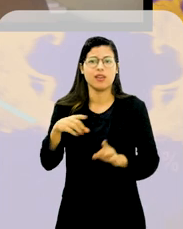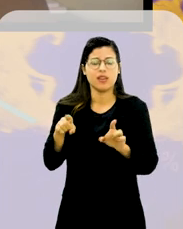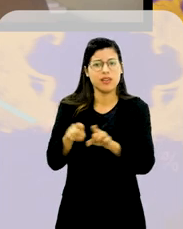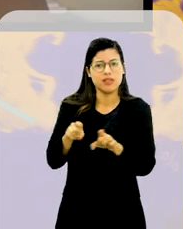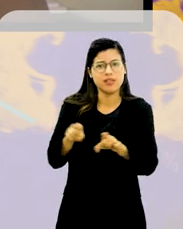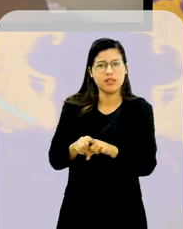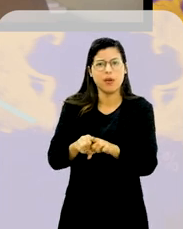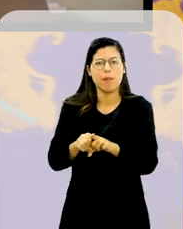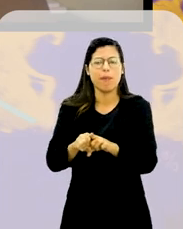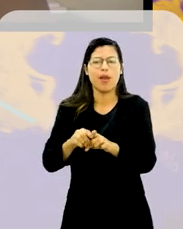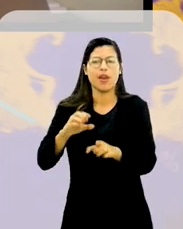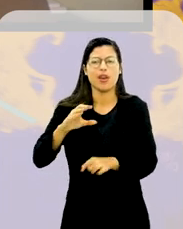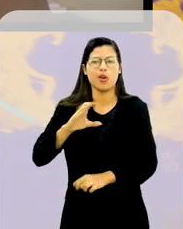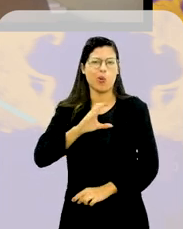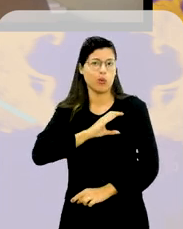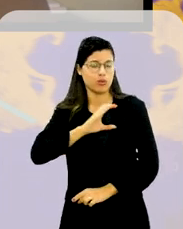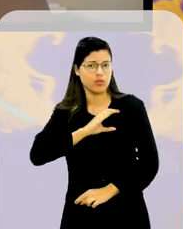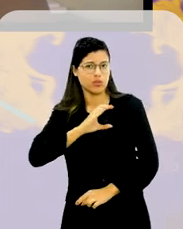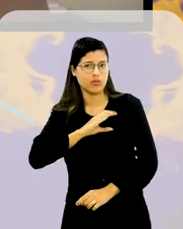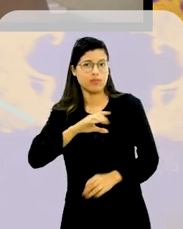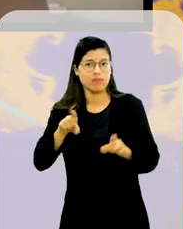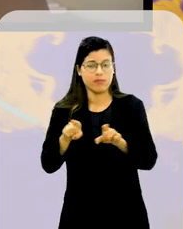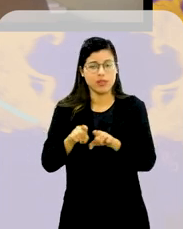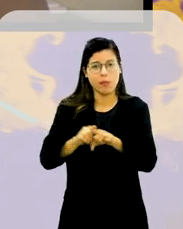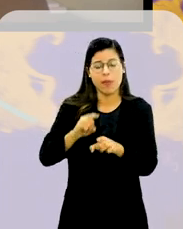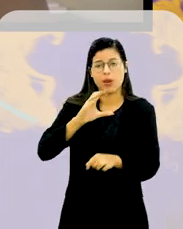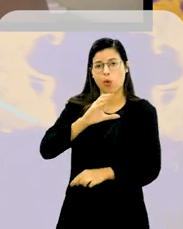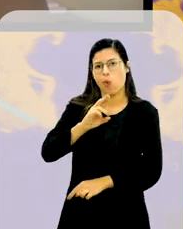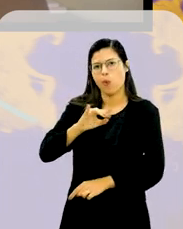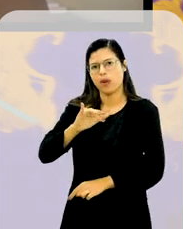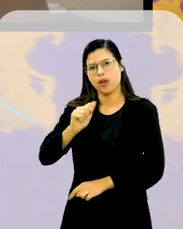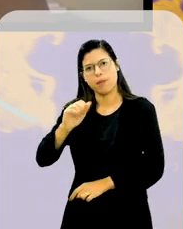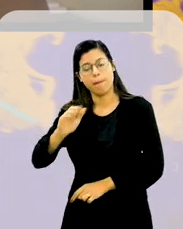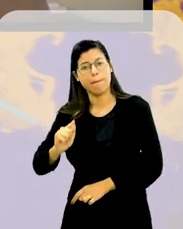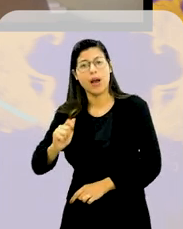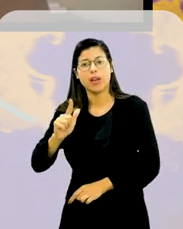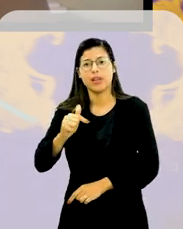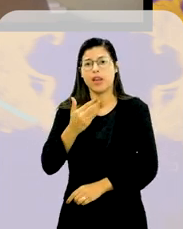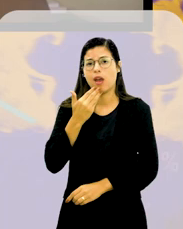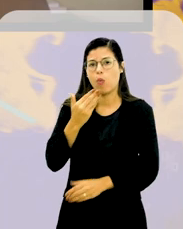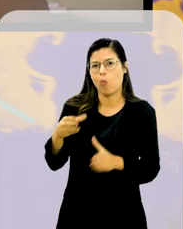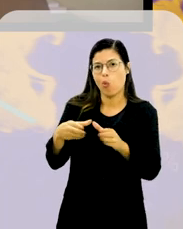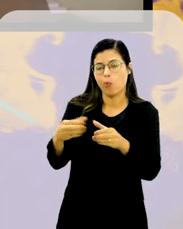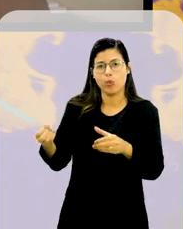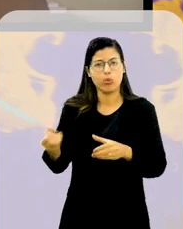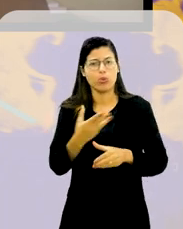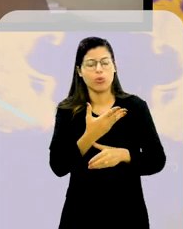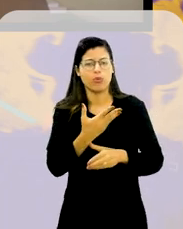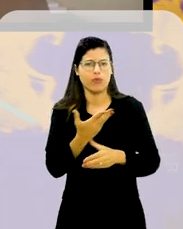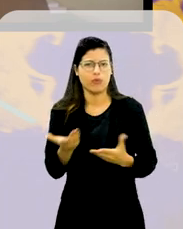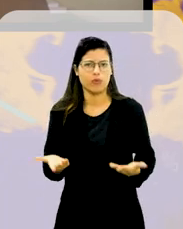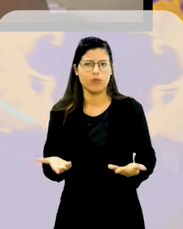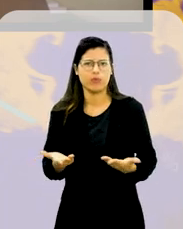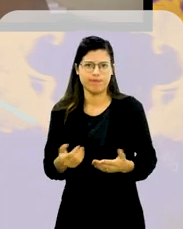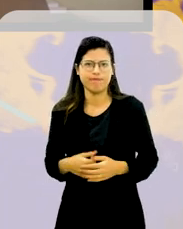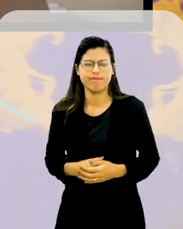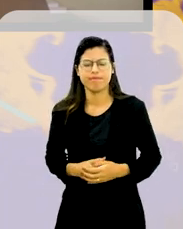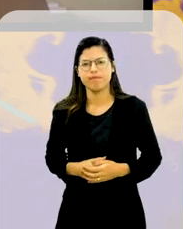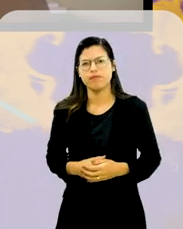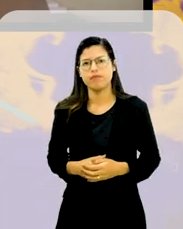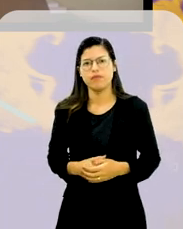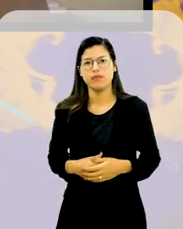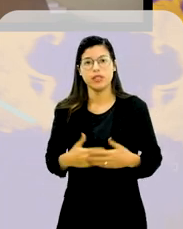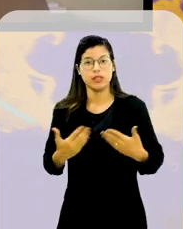gente pode dizer do Curitiba assim como a gente pode dizer do Cuiabá que é um clube novo recém aí